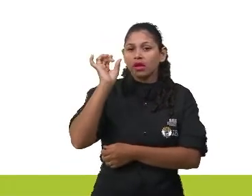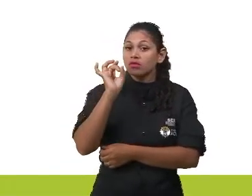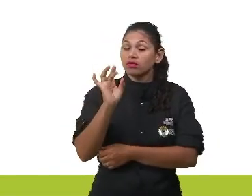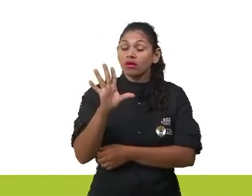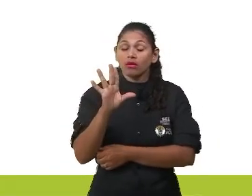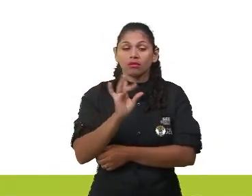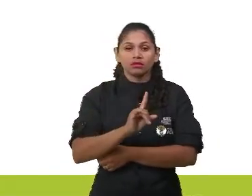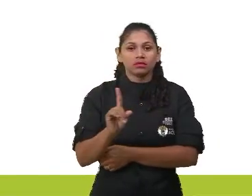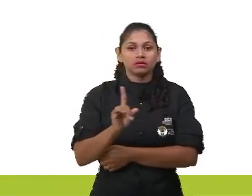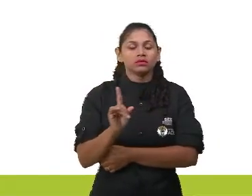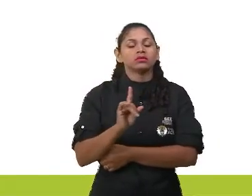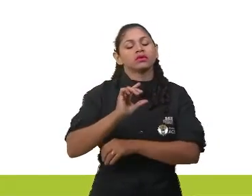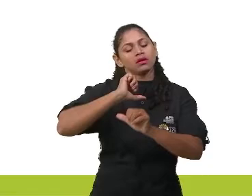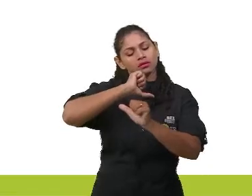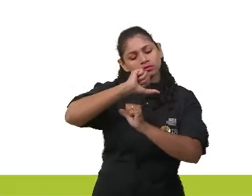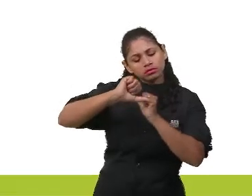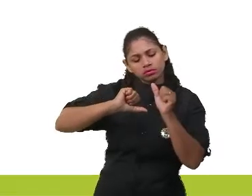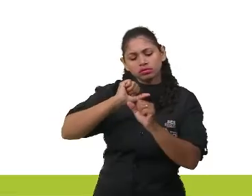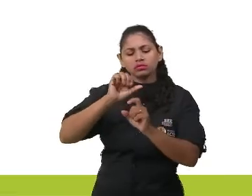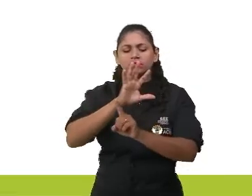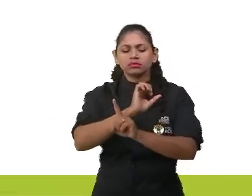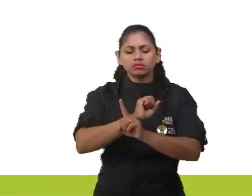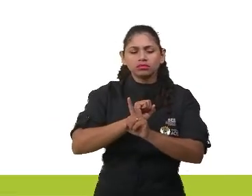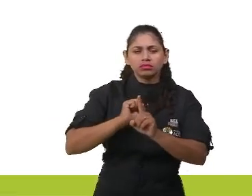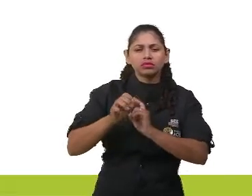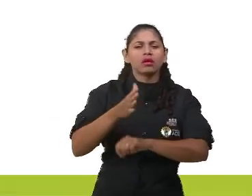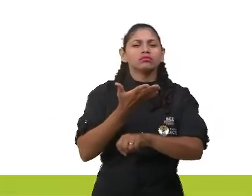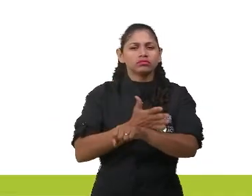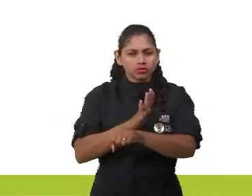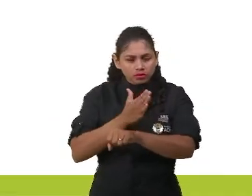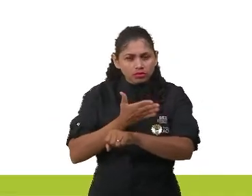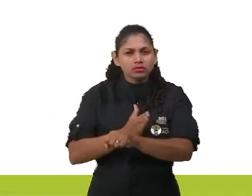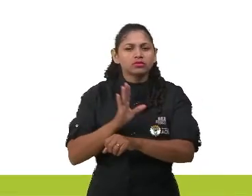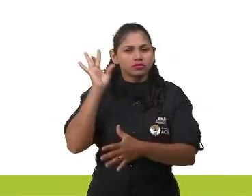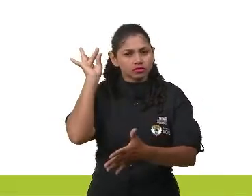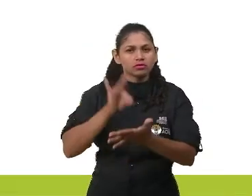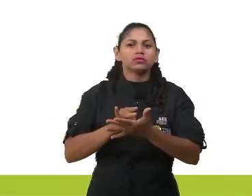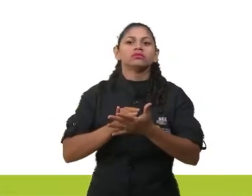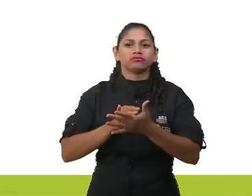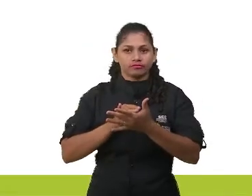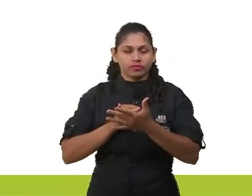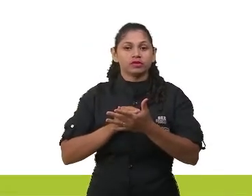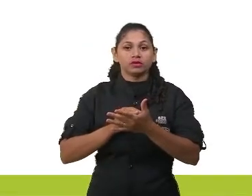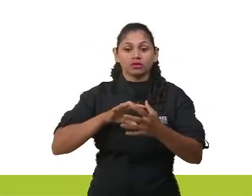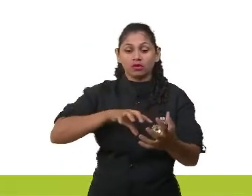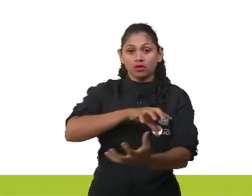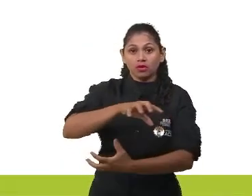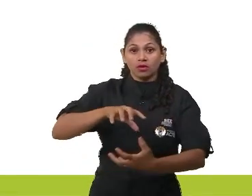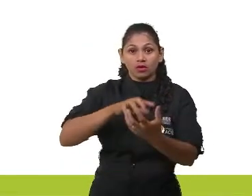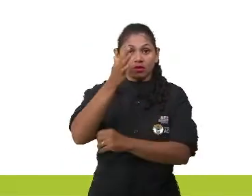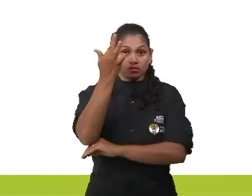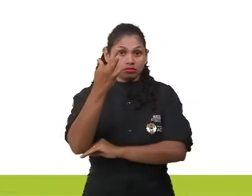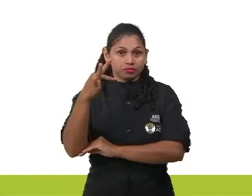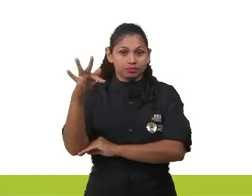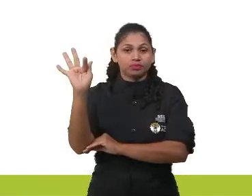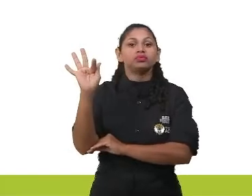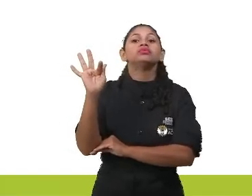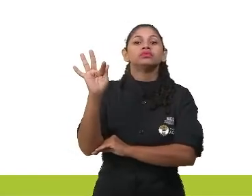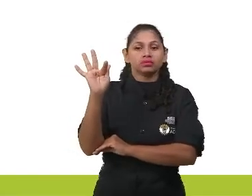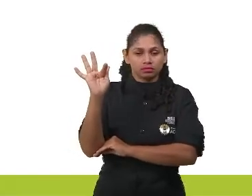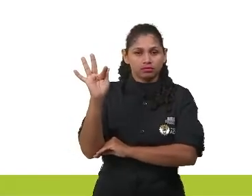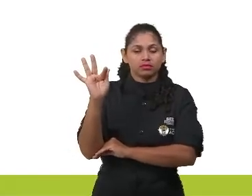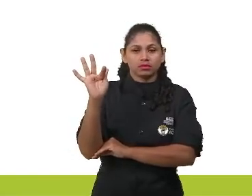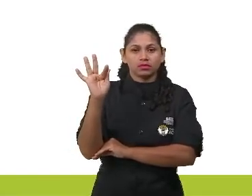alguns processos de transformação na sociedade. E principalmente o foco aqui seria a Revolução Francesa. A Revolução Francesa é o marco da fase que